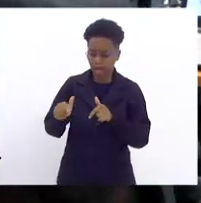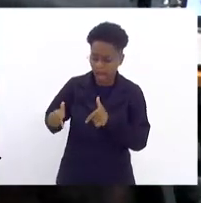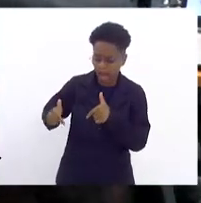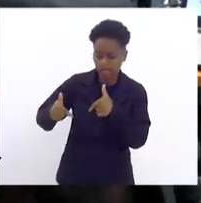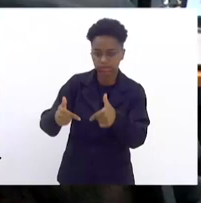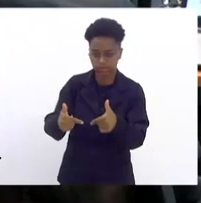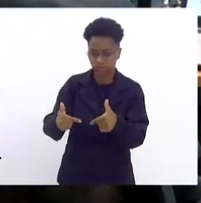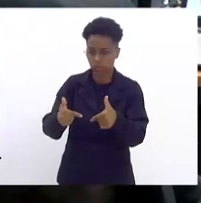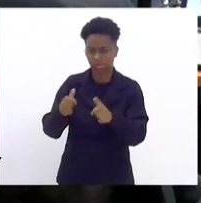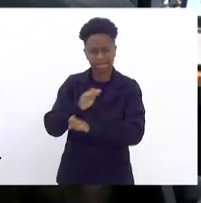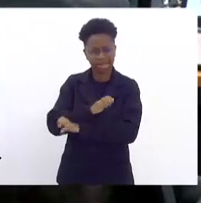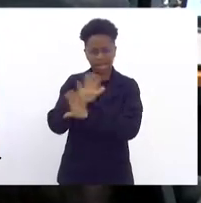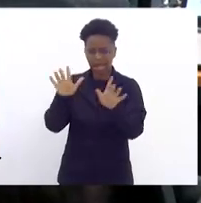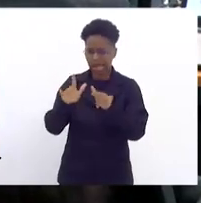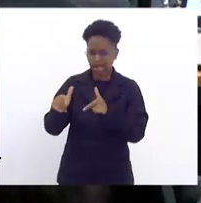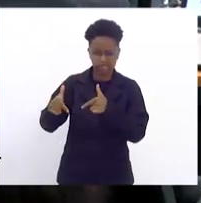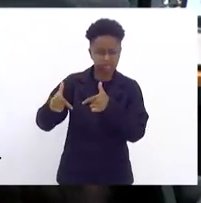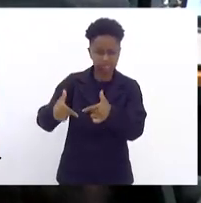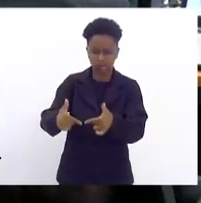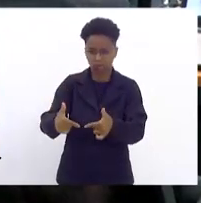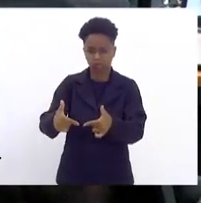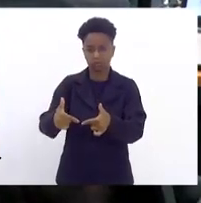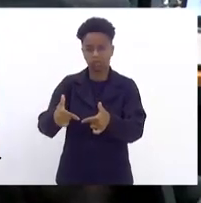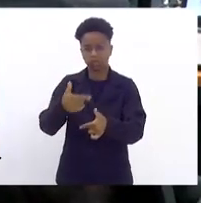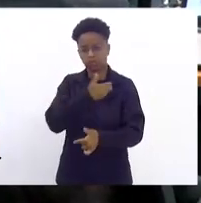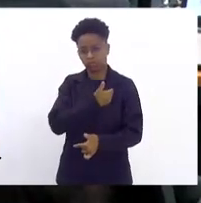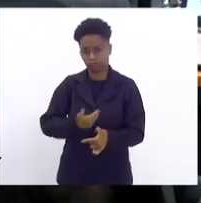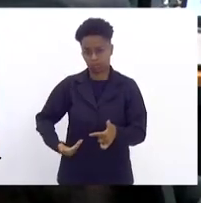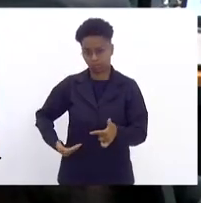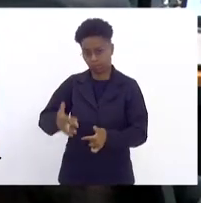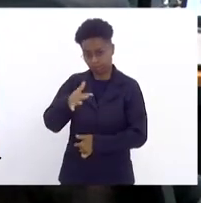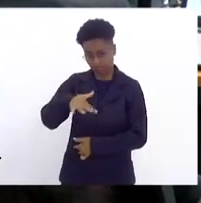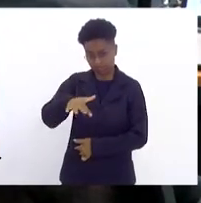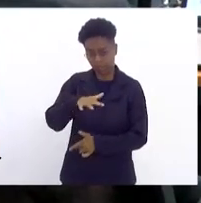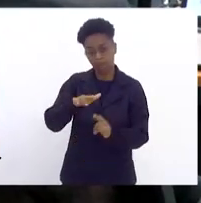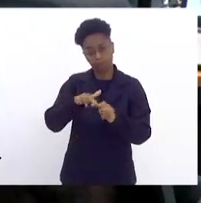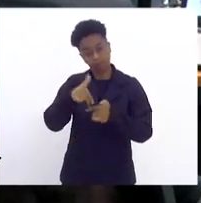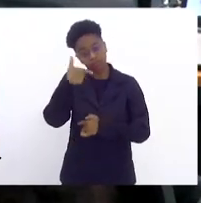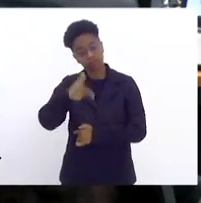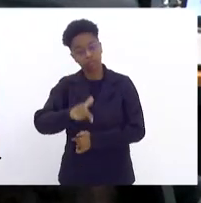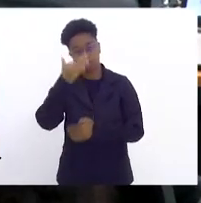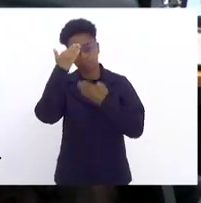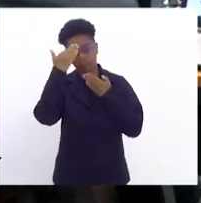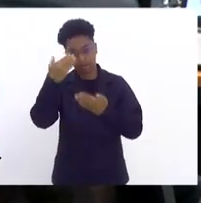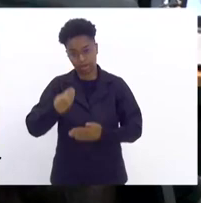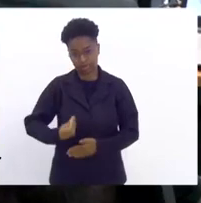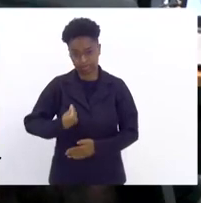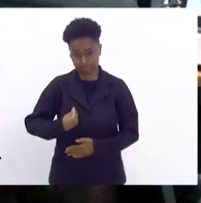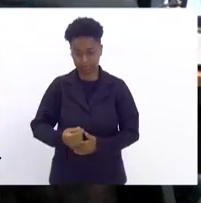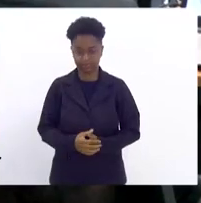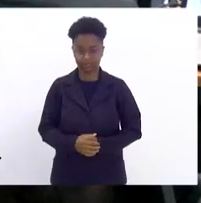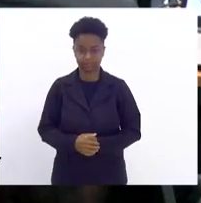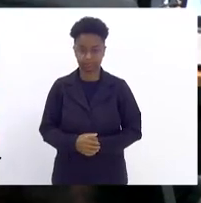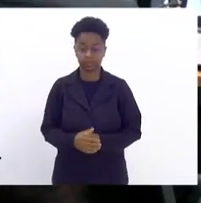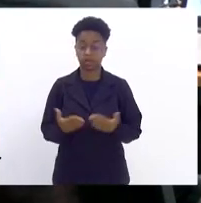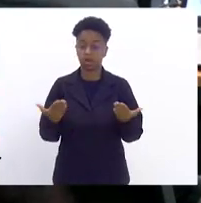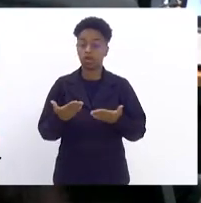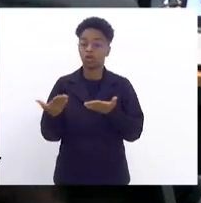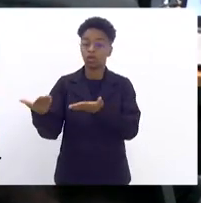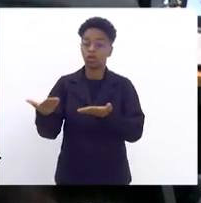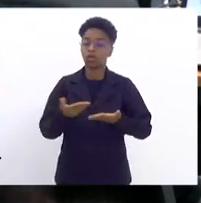ação Clara para entrega do governo por isso mais uma vez muito obrigado pela presença Queria convidar agora a